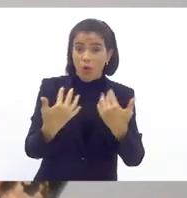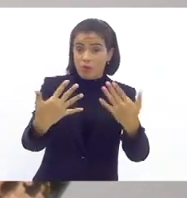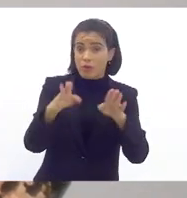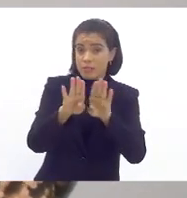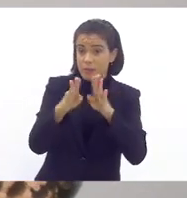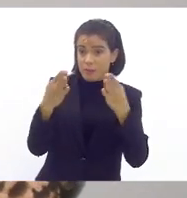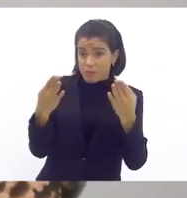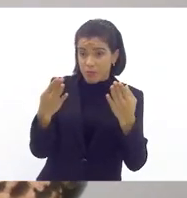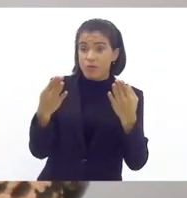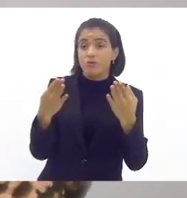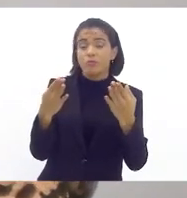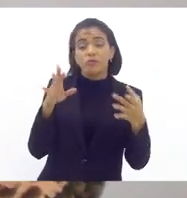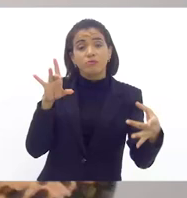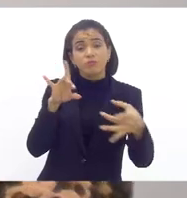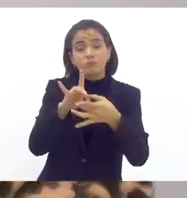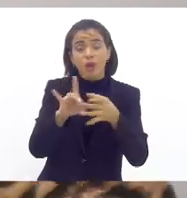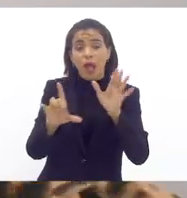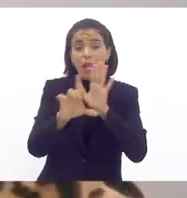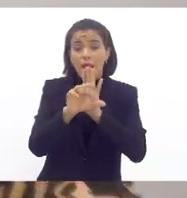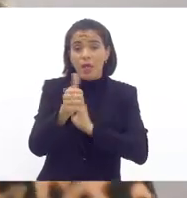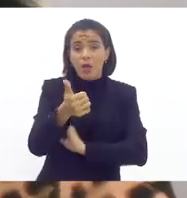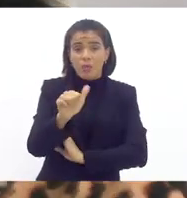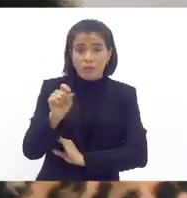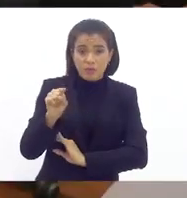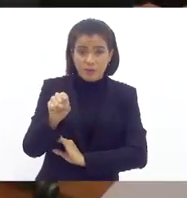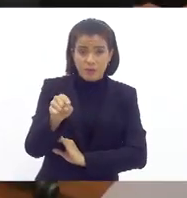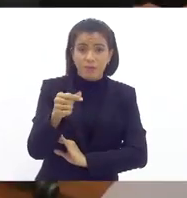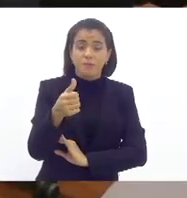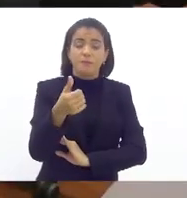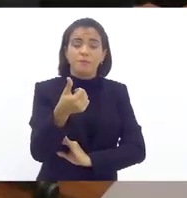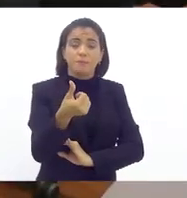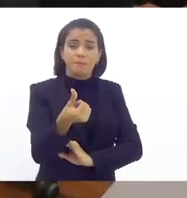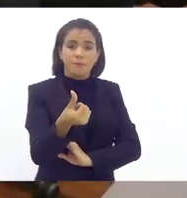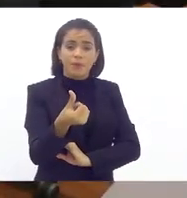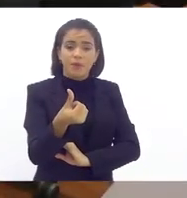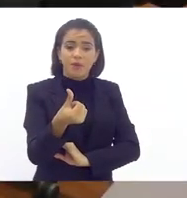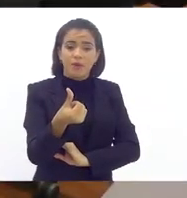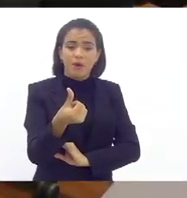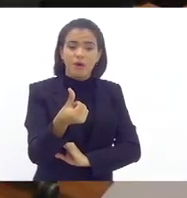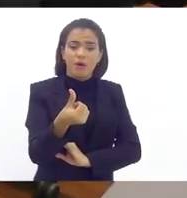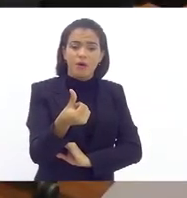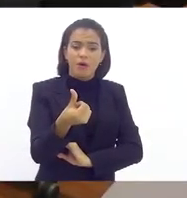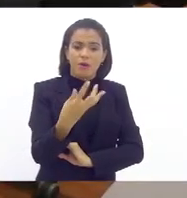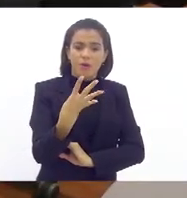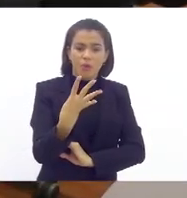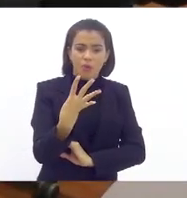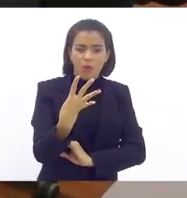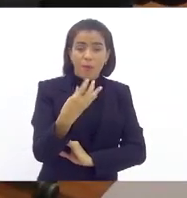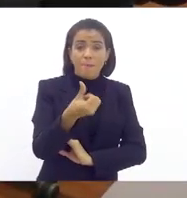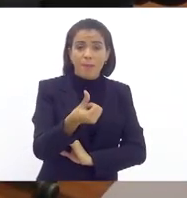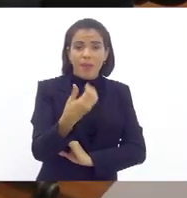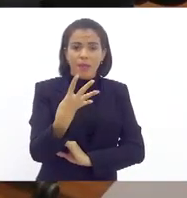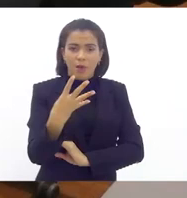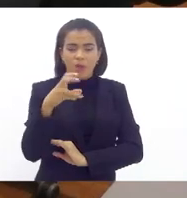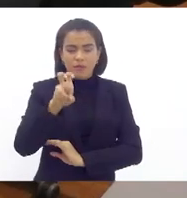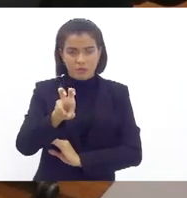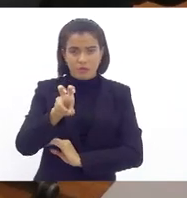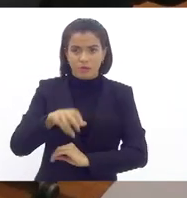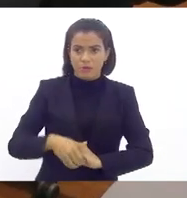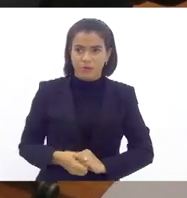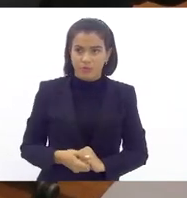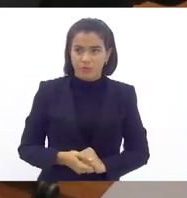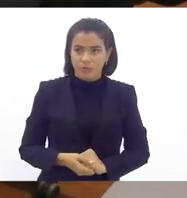pública com relação à Lei 11.645. Isso, com certeza, audiência pública sobre a Lei 11.645.